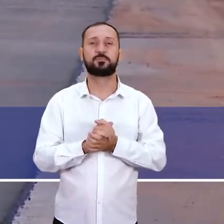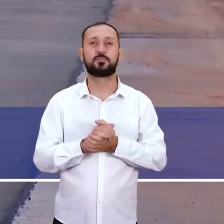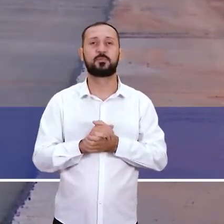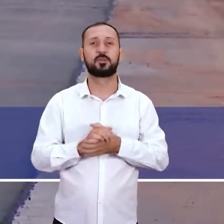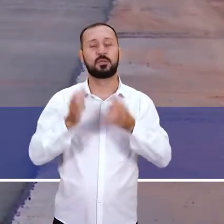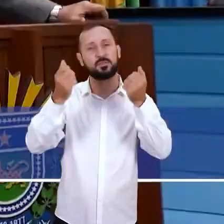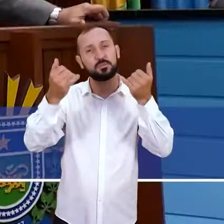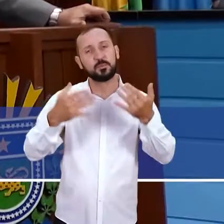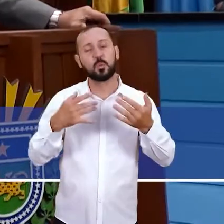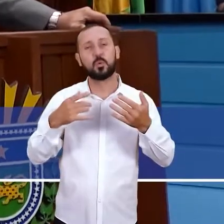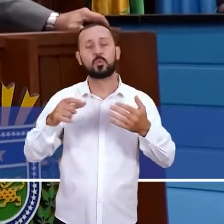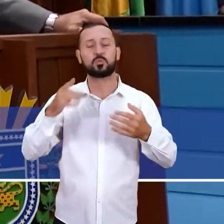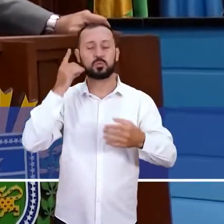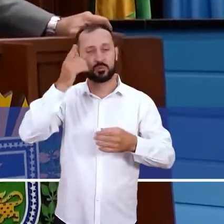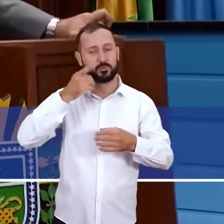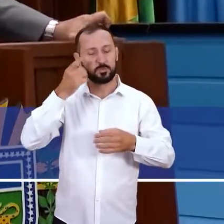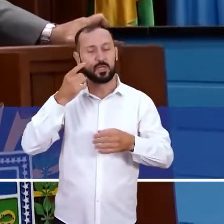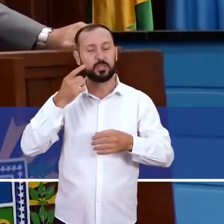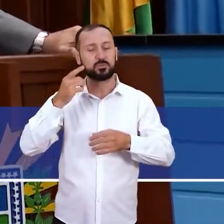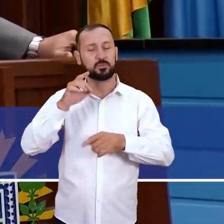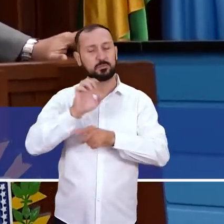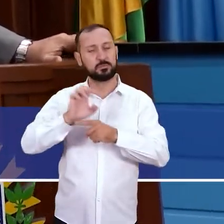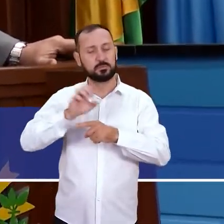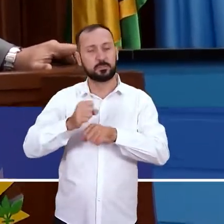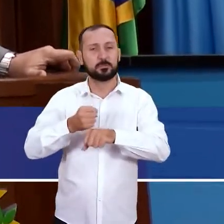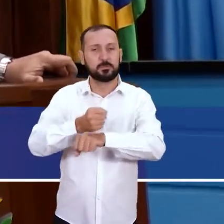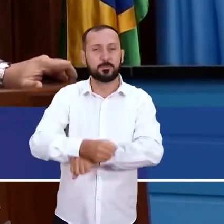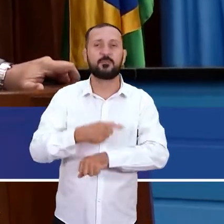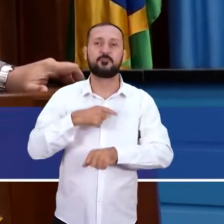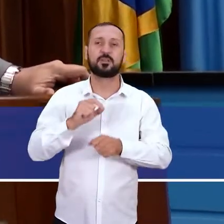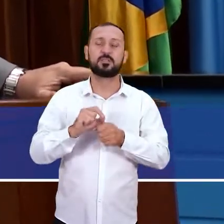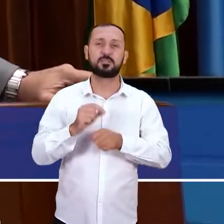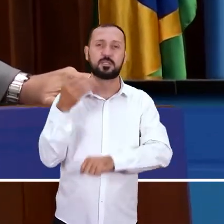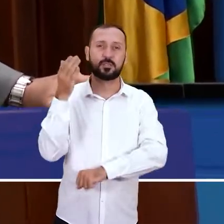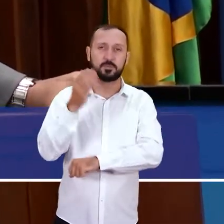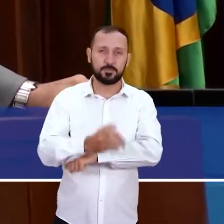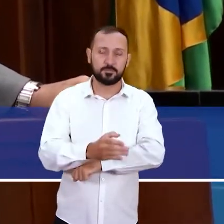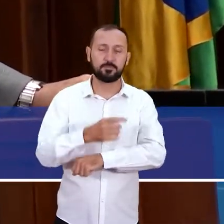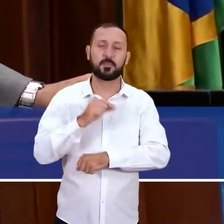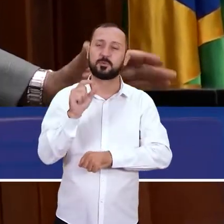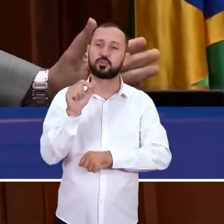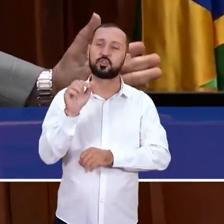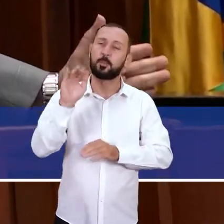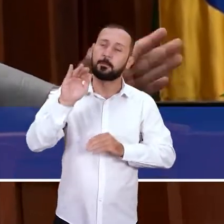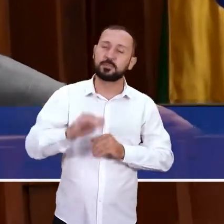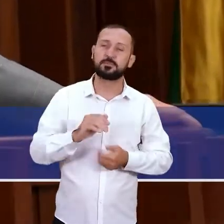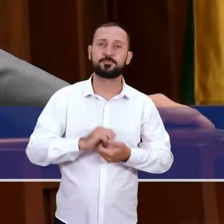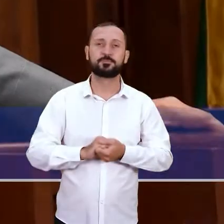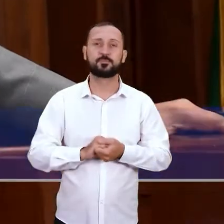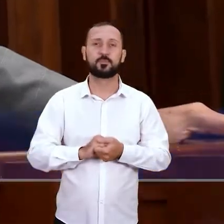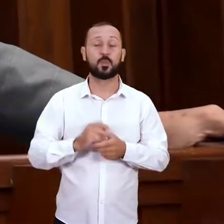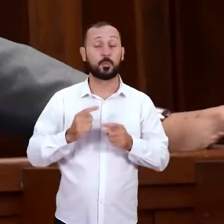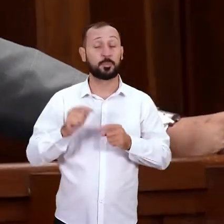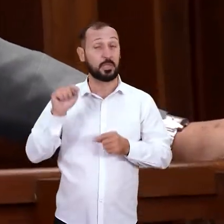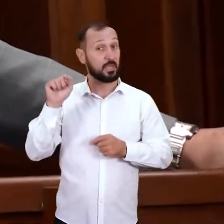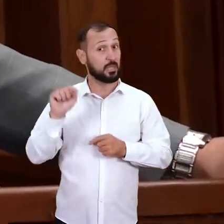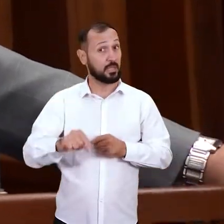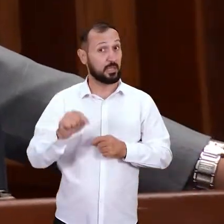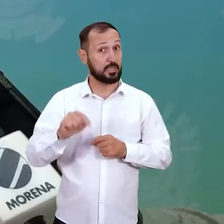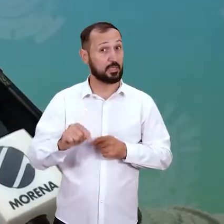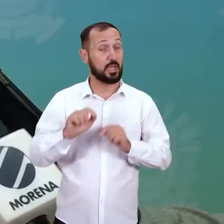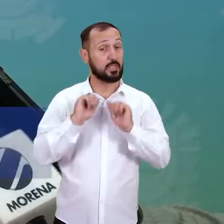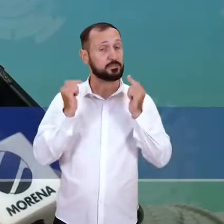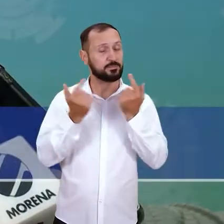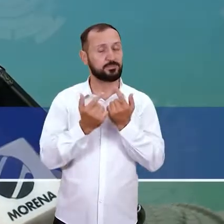de novembro. O parlamentar destacou o empenho dos deputados estaduais para a redução da tarifa nas praças de pedágio.